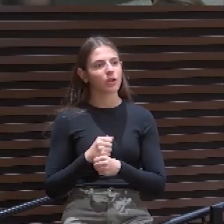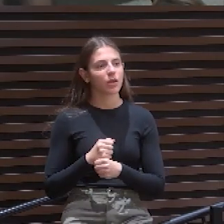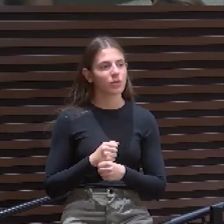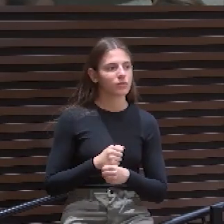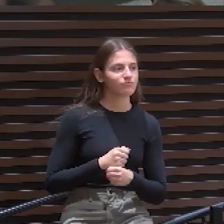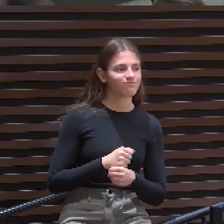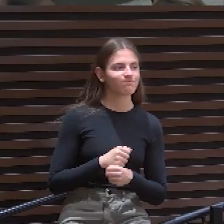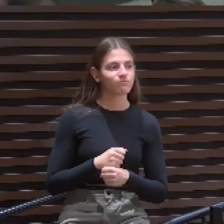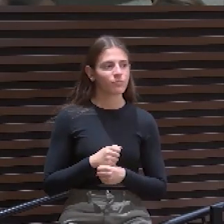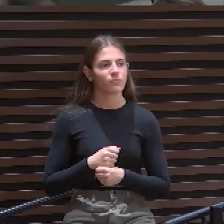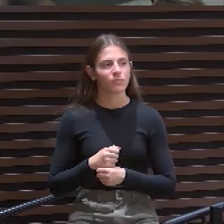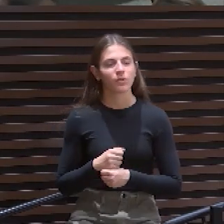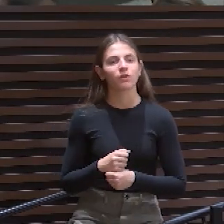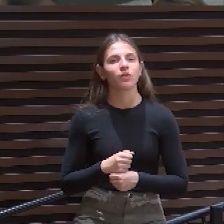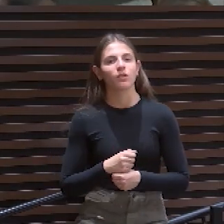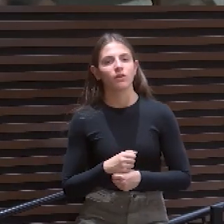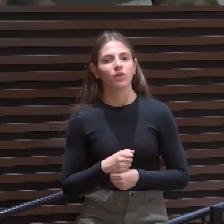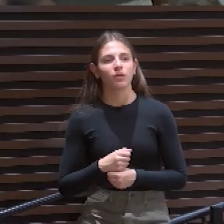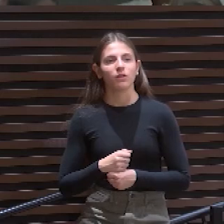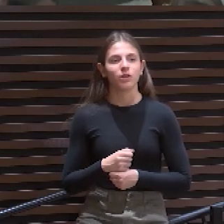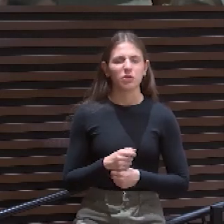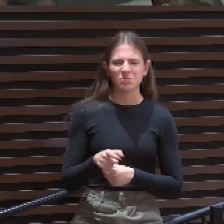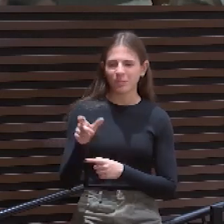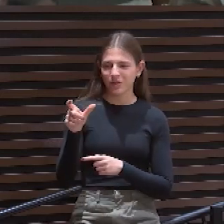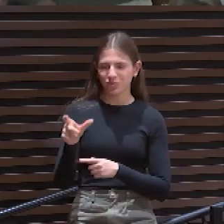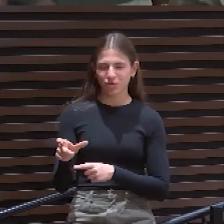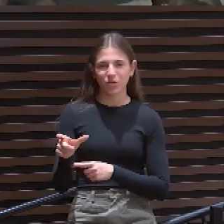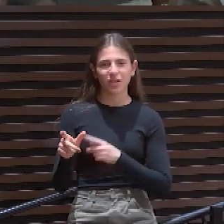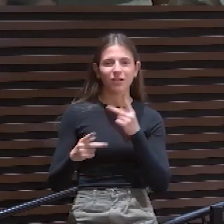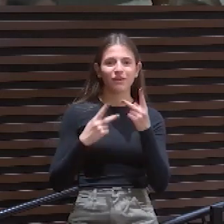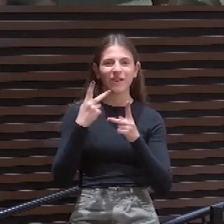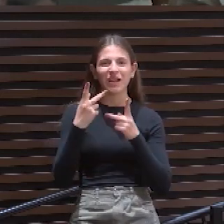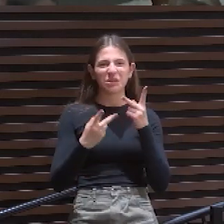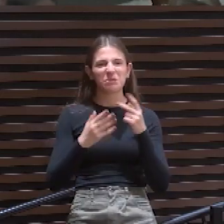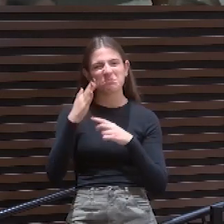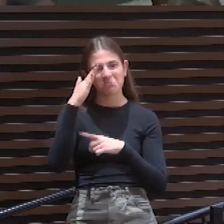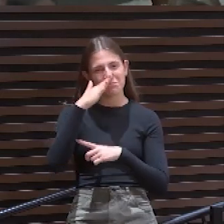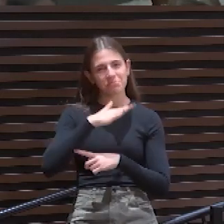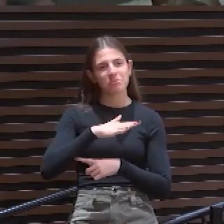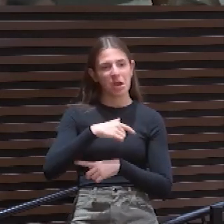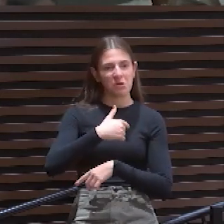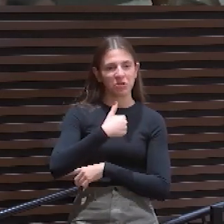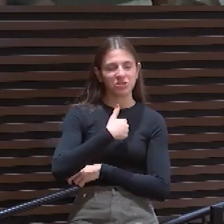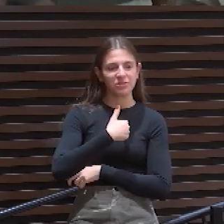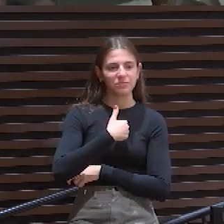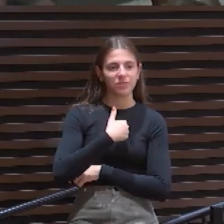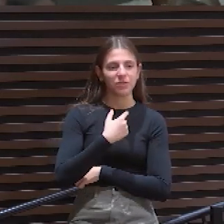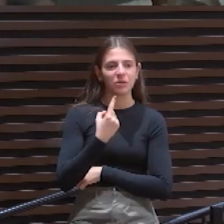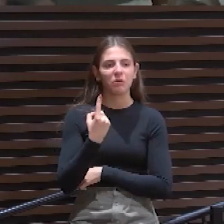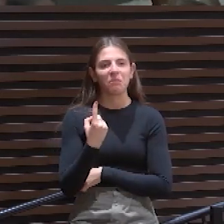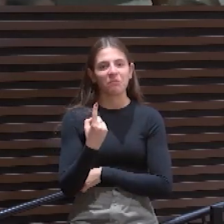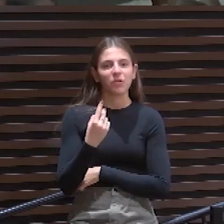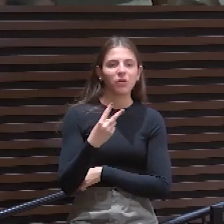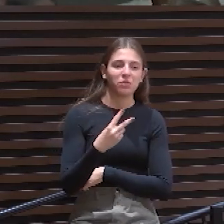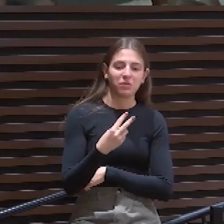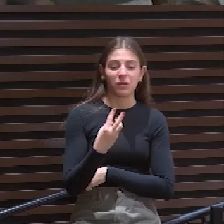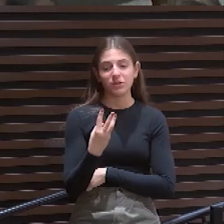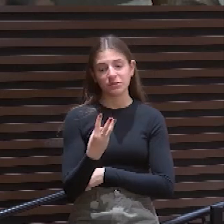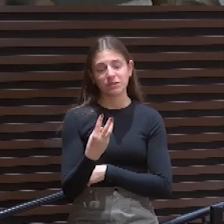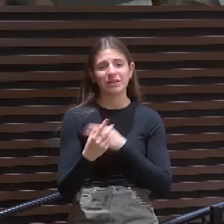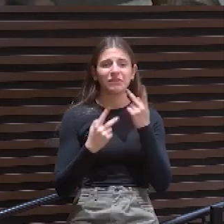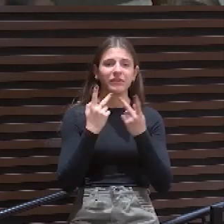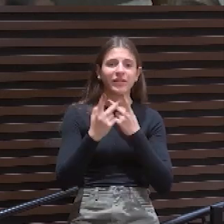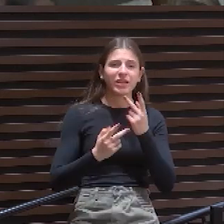de uma pessoa, e vinha 1, 2, 3, falava: o sujeito está falando isso de